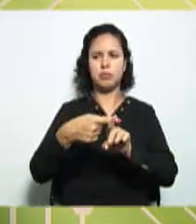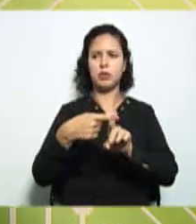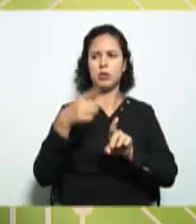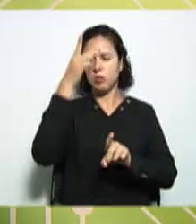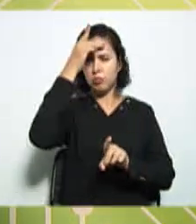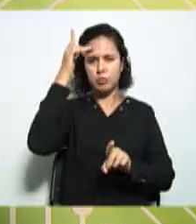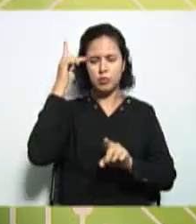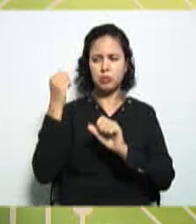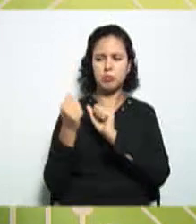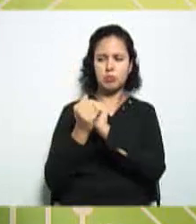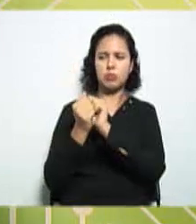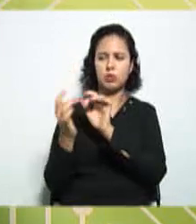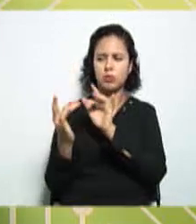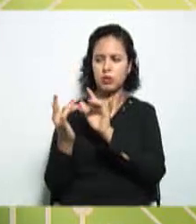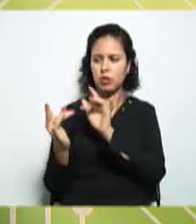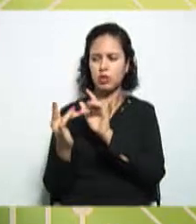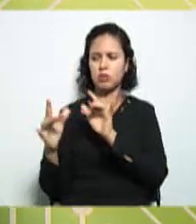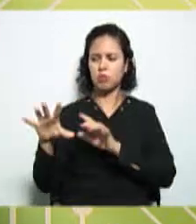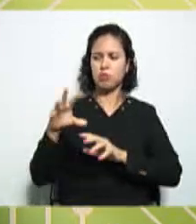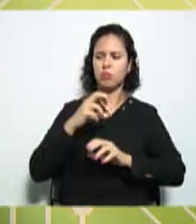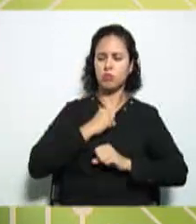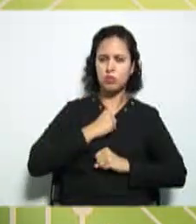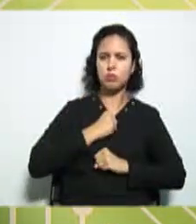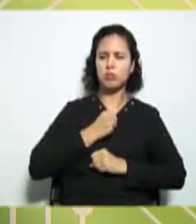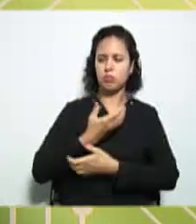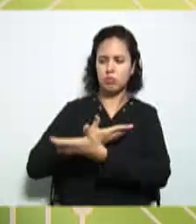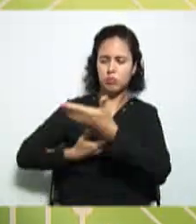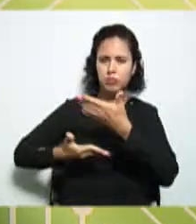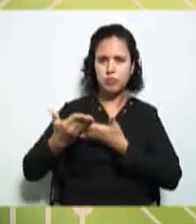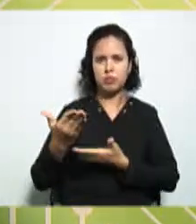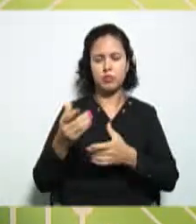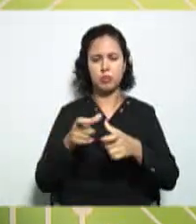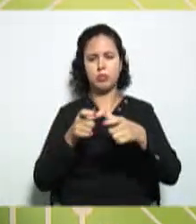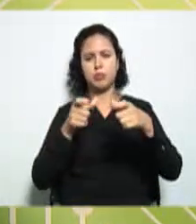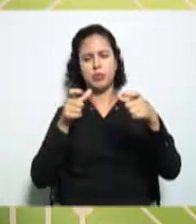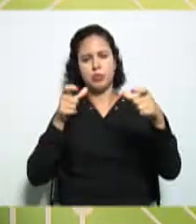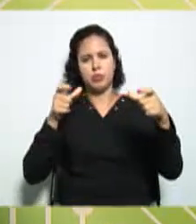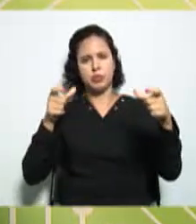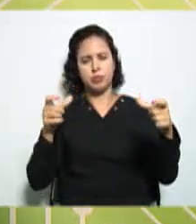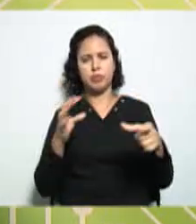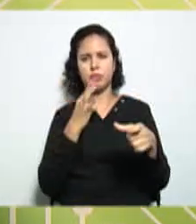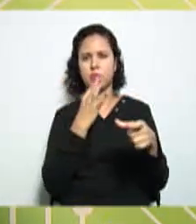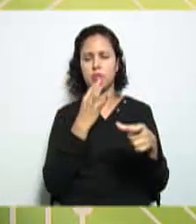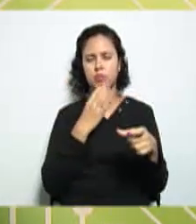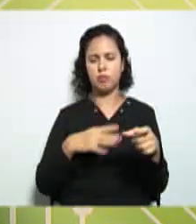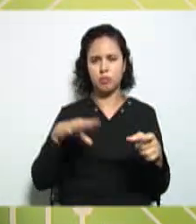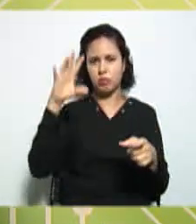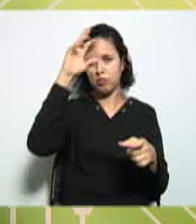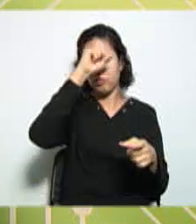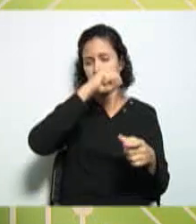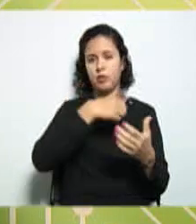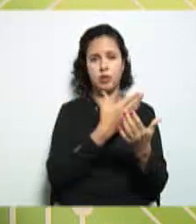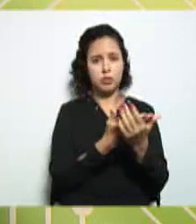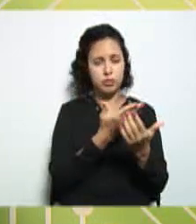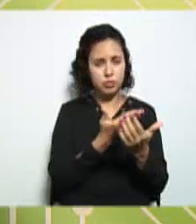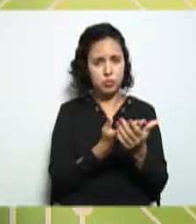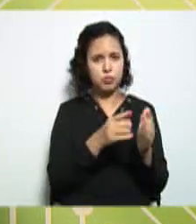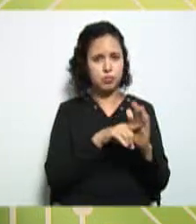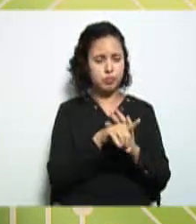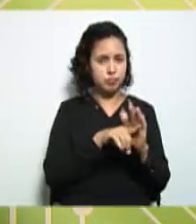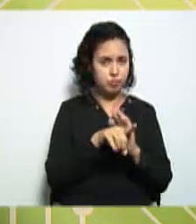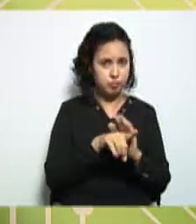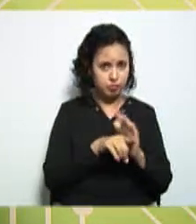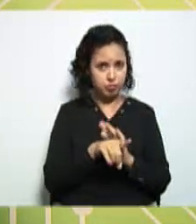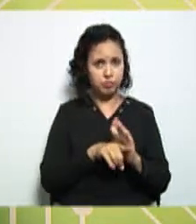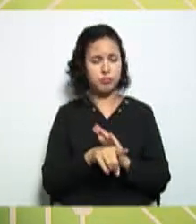outras pessoas e vão também se ampliando cada vez mais quando você estuda, quando você